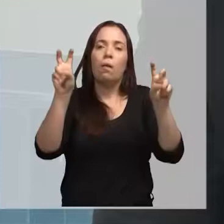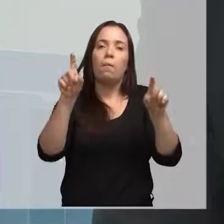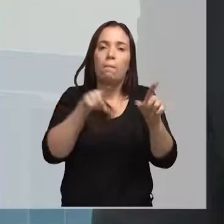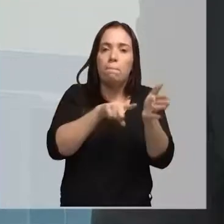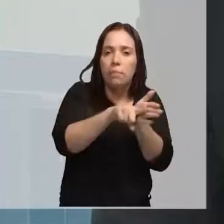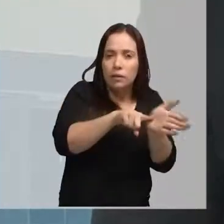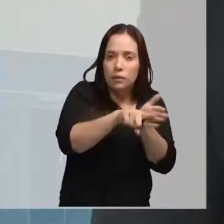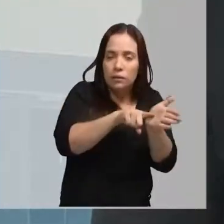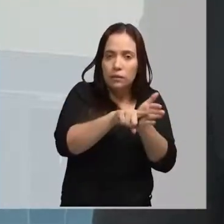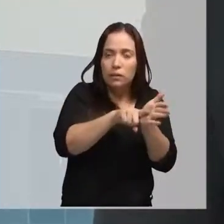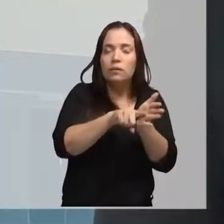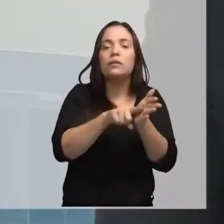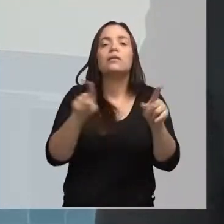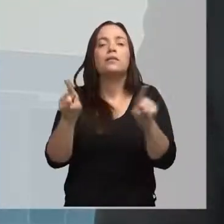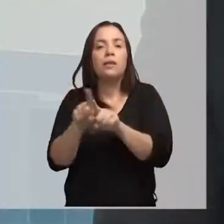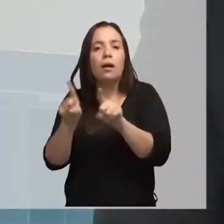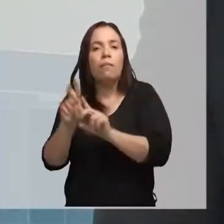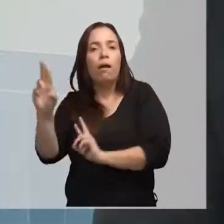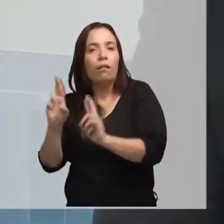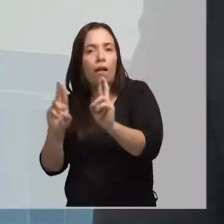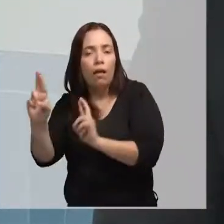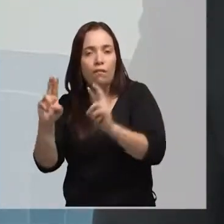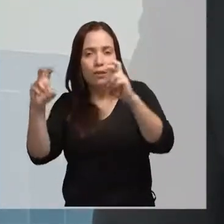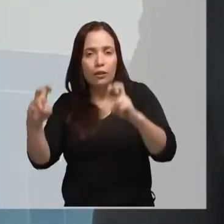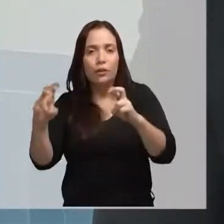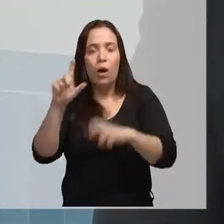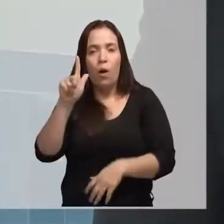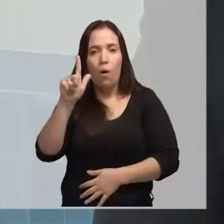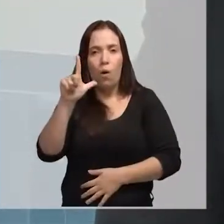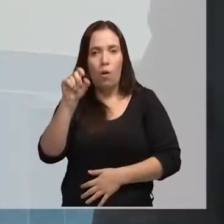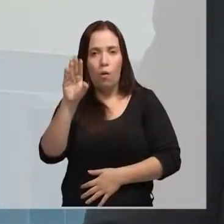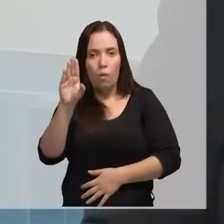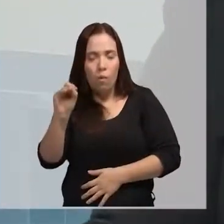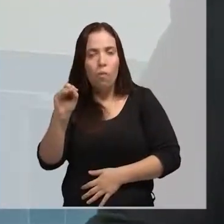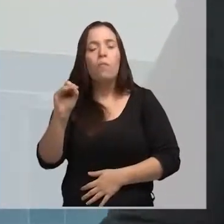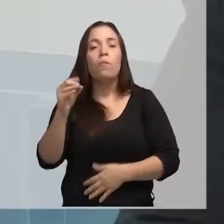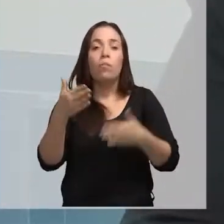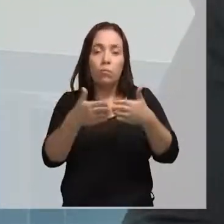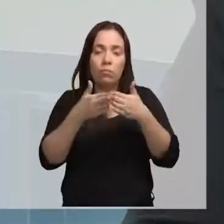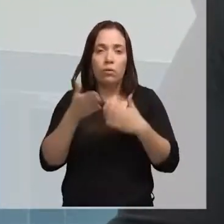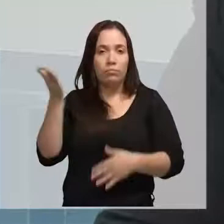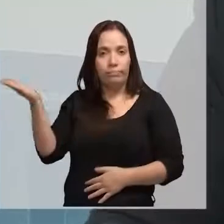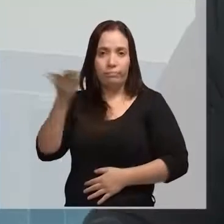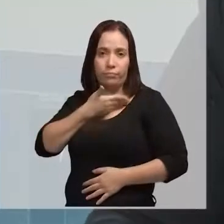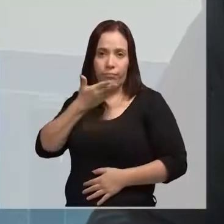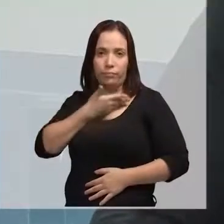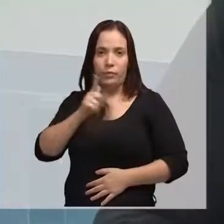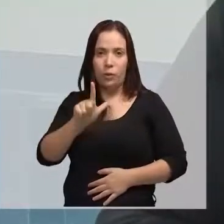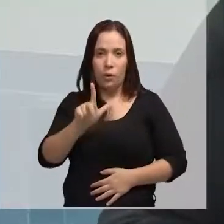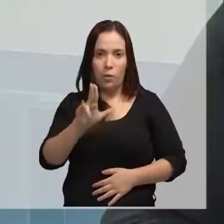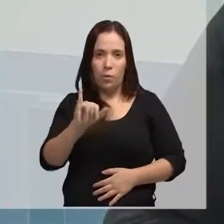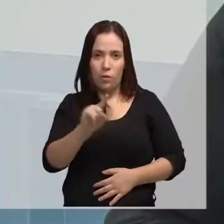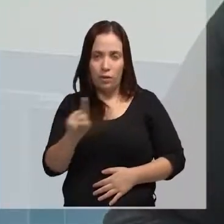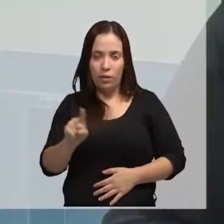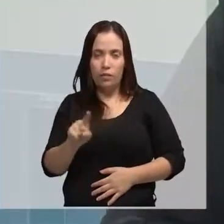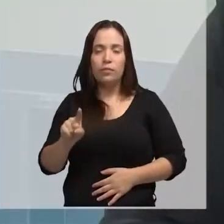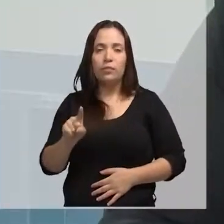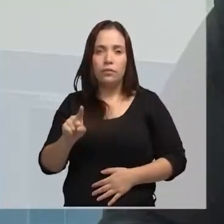né? Sobre a Rede Globo de televisão, e pedir ao meu amigo Luiz Cláudio, que vai ficar comigo